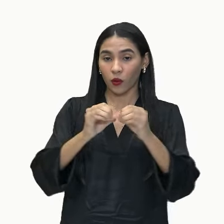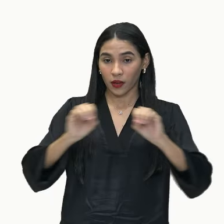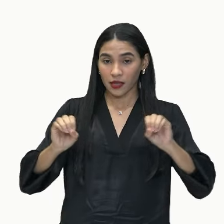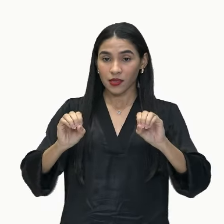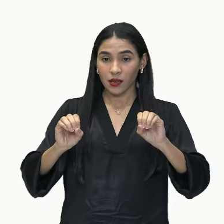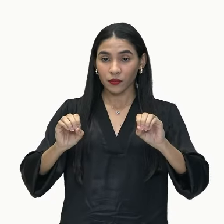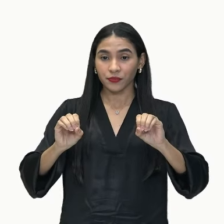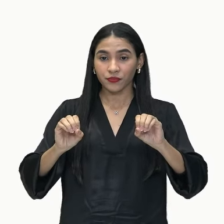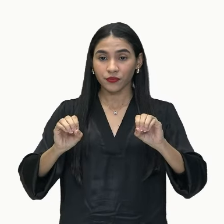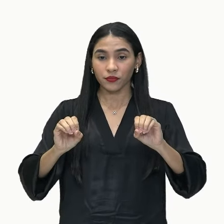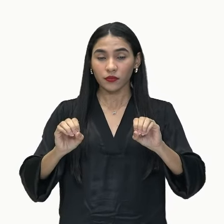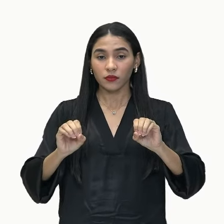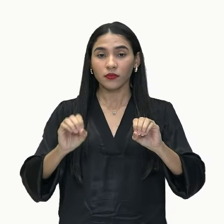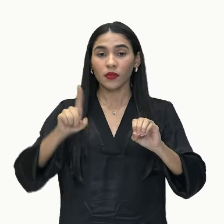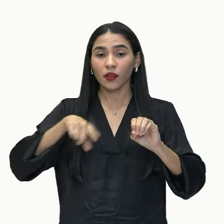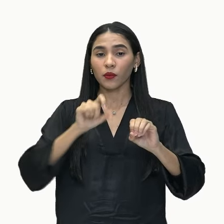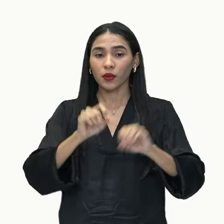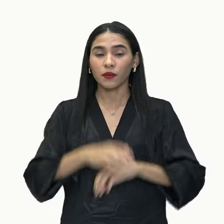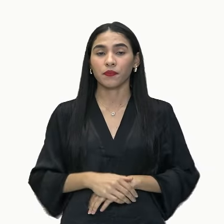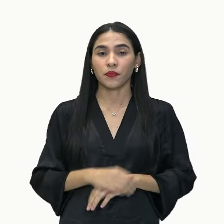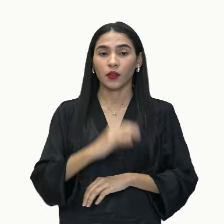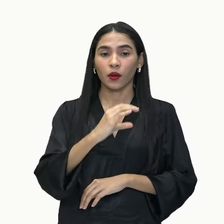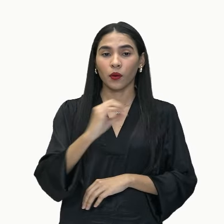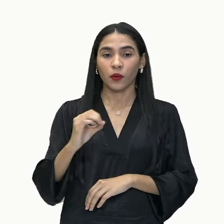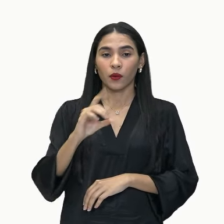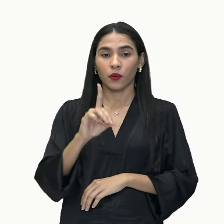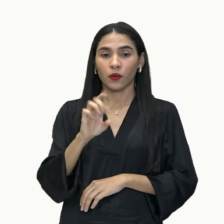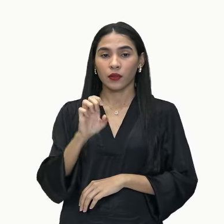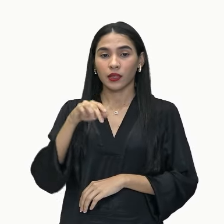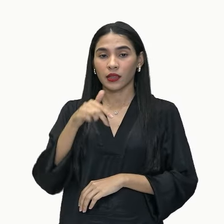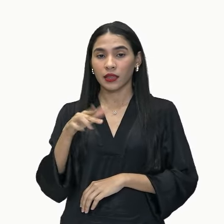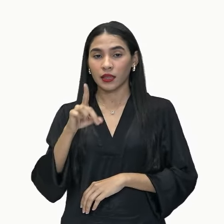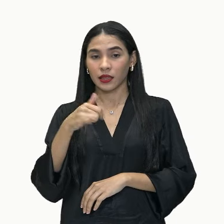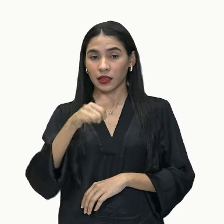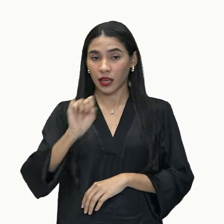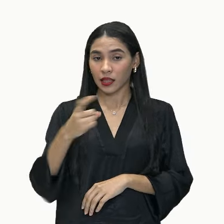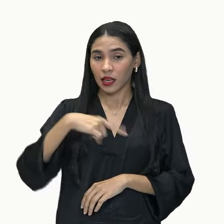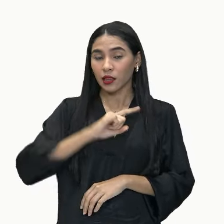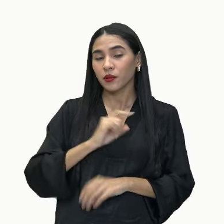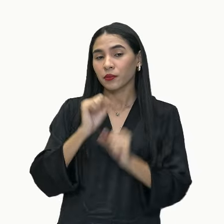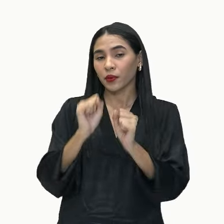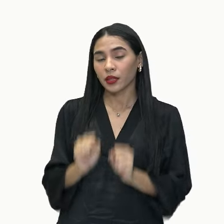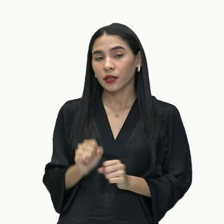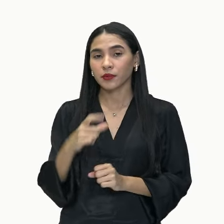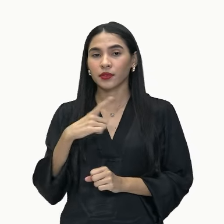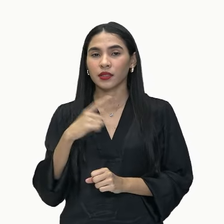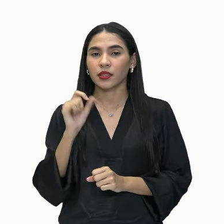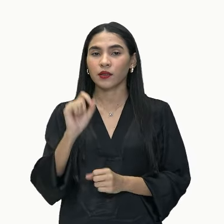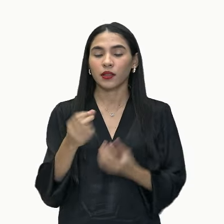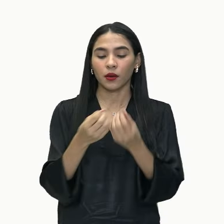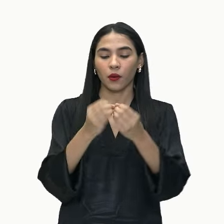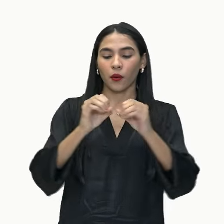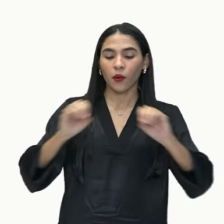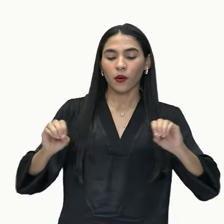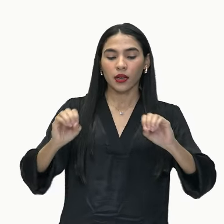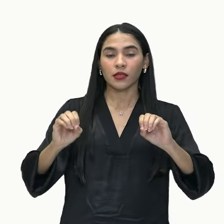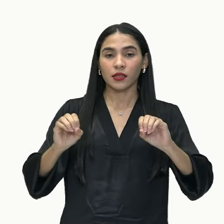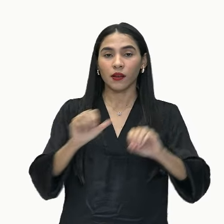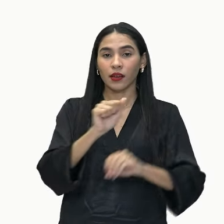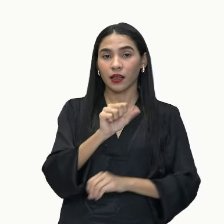tipo, né? Aí nós chamamos de orações coordenadas, correto? E aí nós podemos ter as orações coordenadas